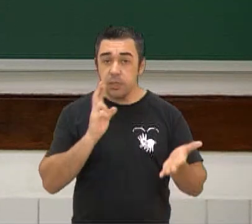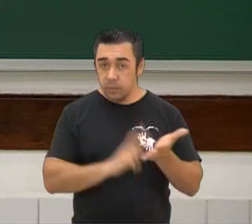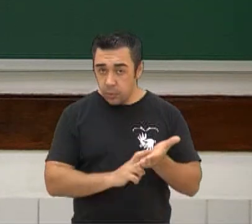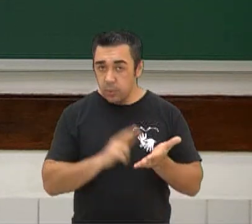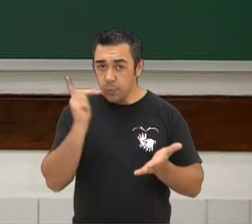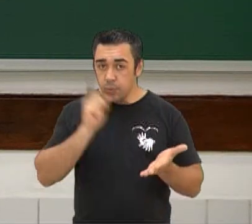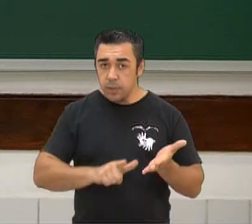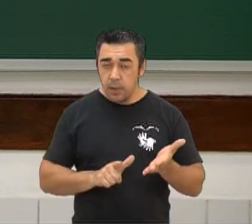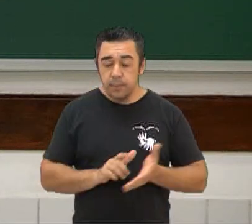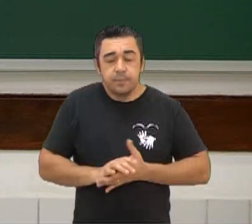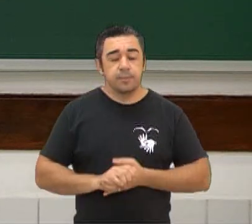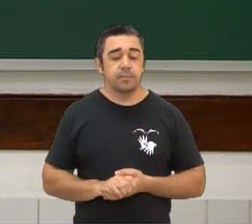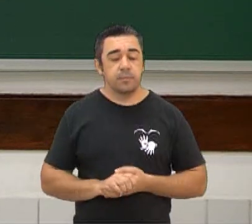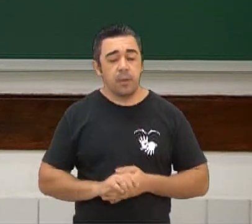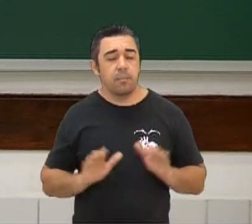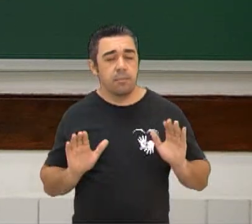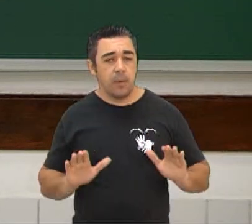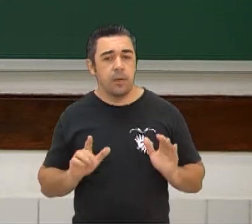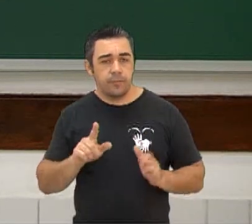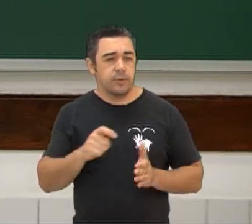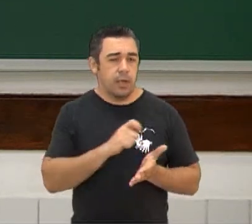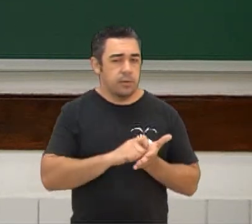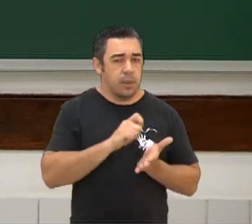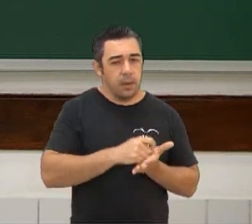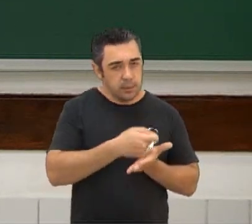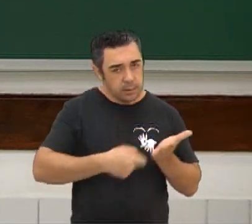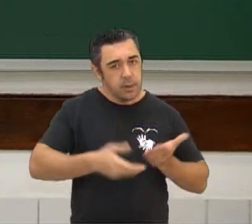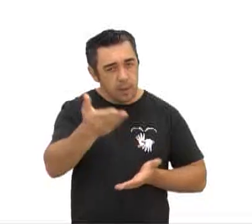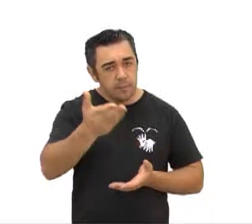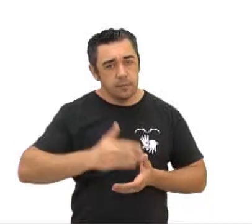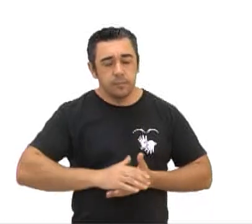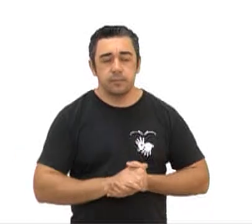pergunta. Mas anota lá no teu caderno.